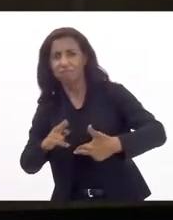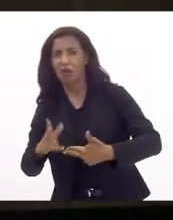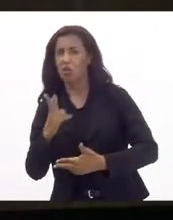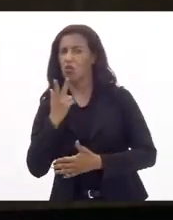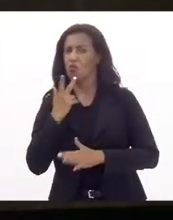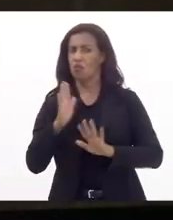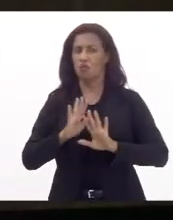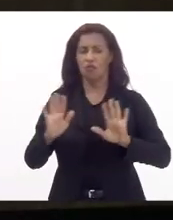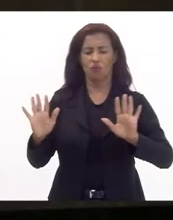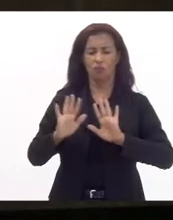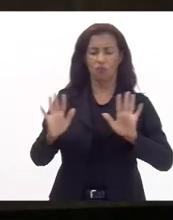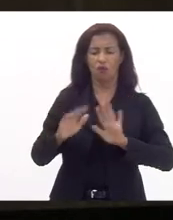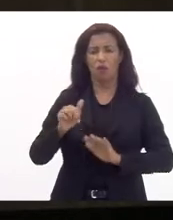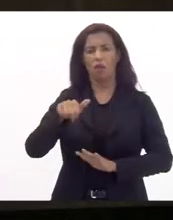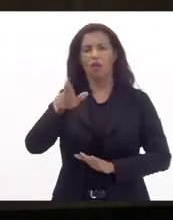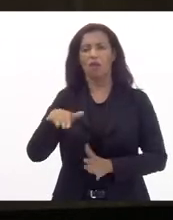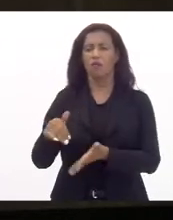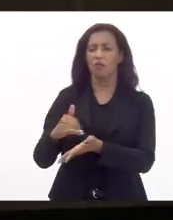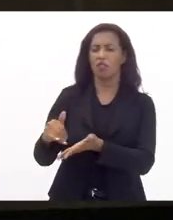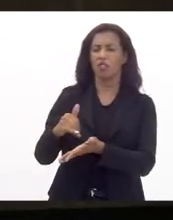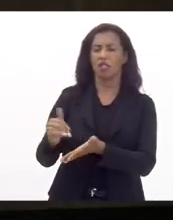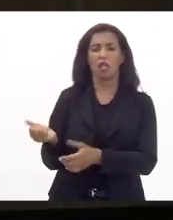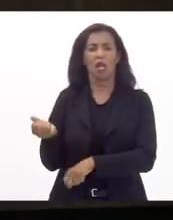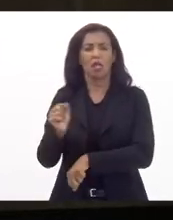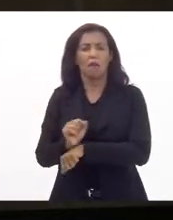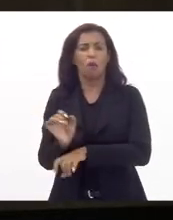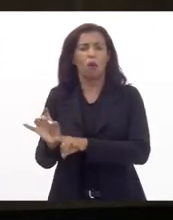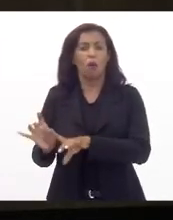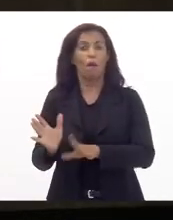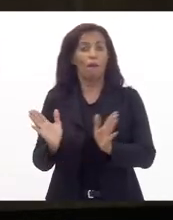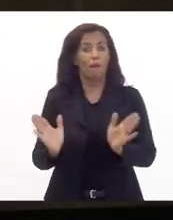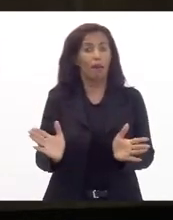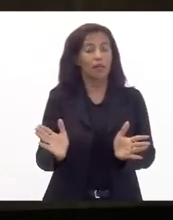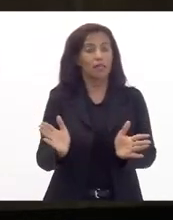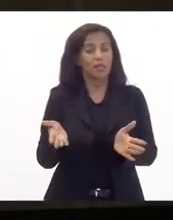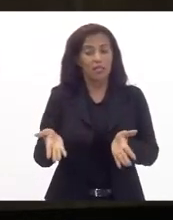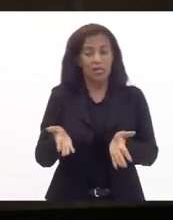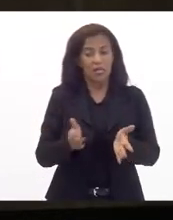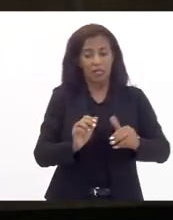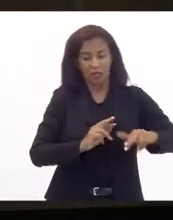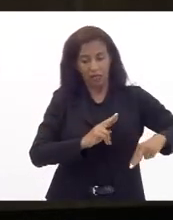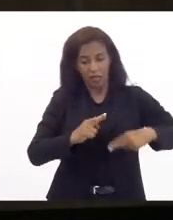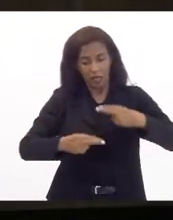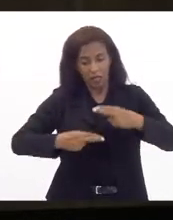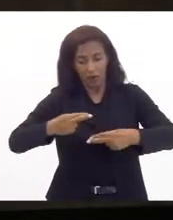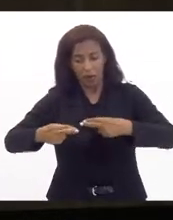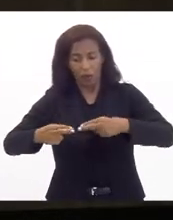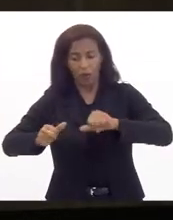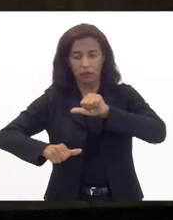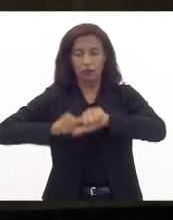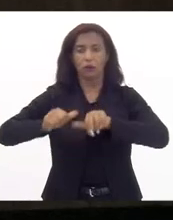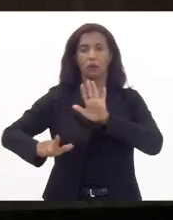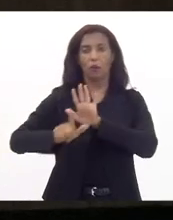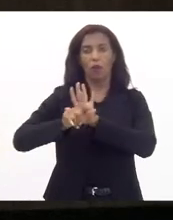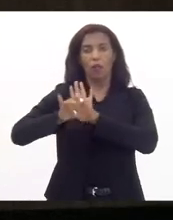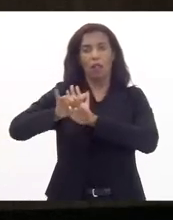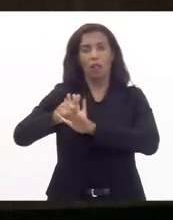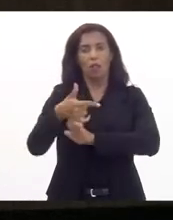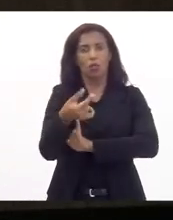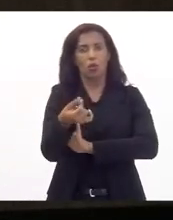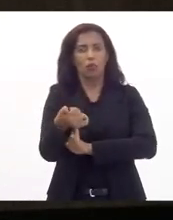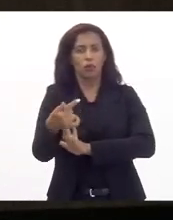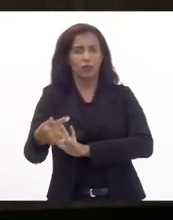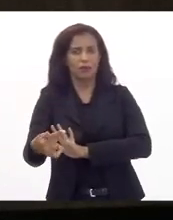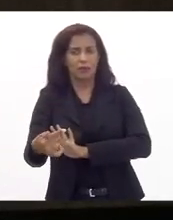não vou fazer aqui um juízo de valor de quem foi secretário que deixou de ser para o fato é que desde e toma violei 2017